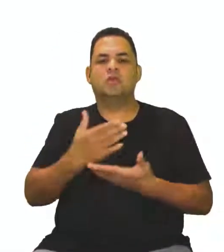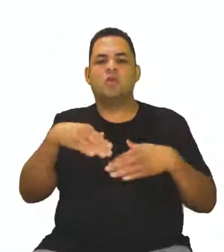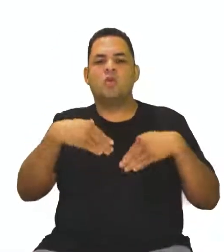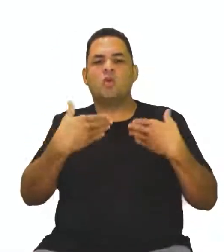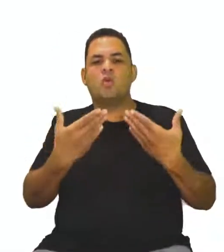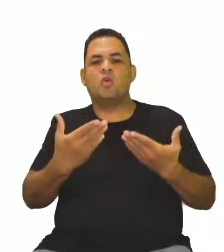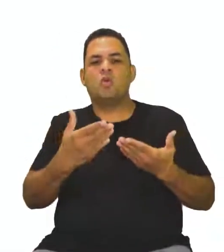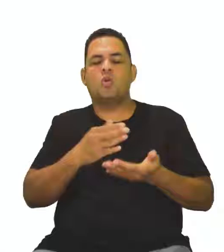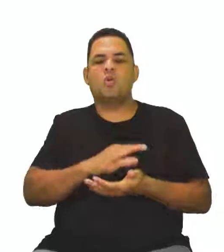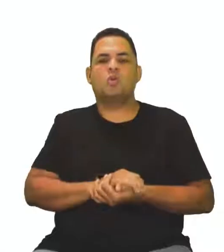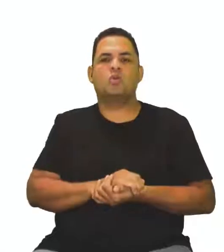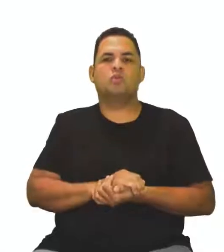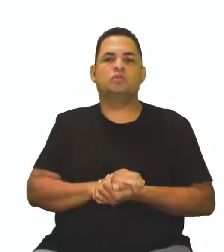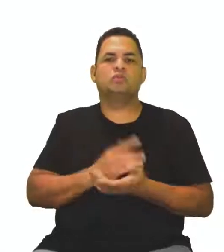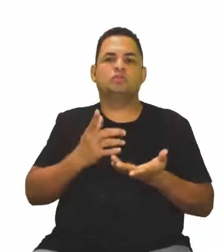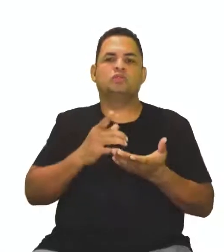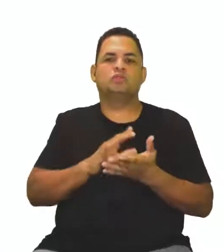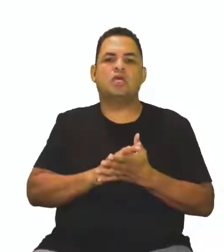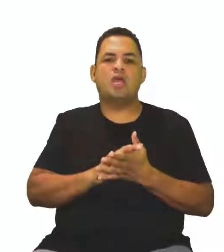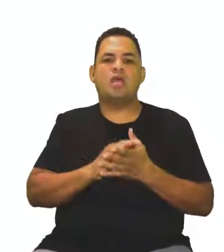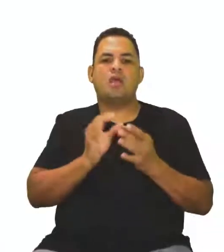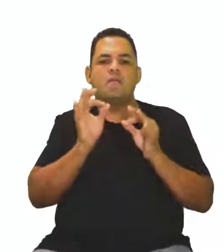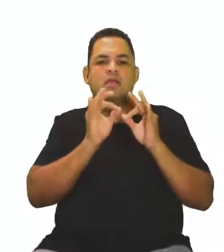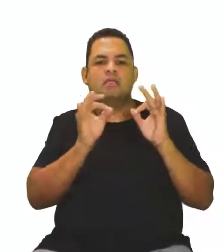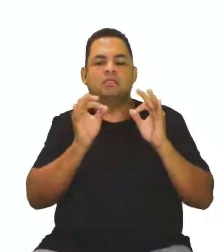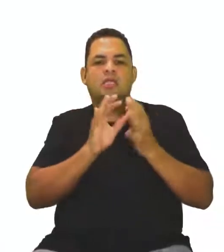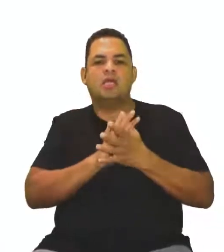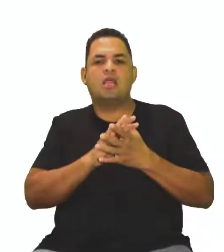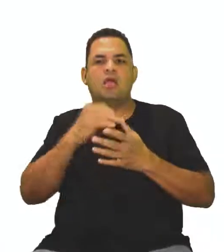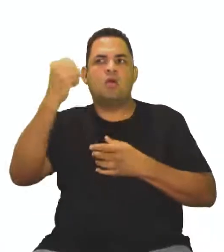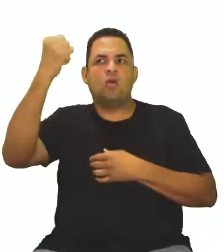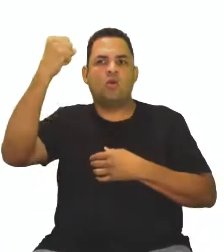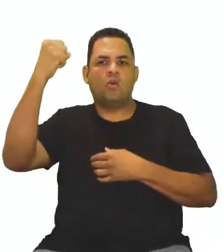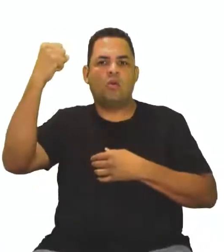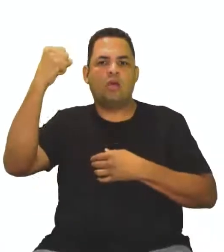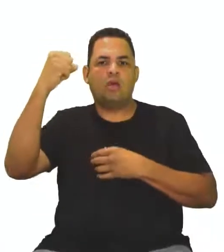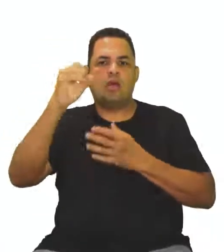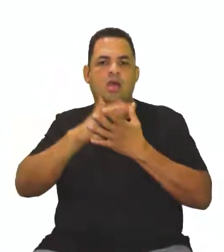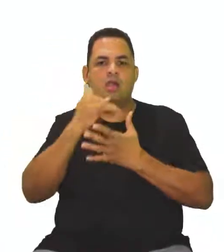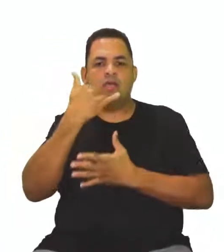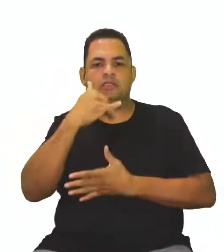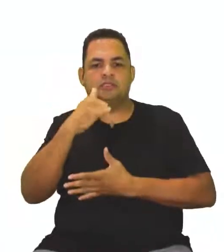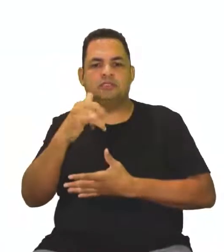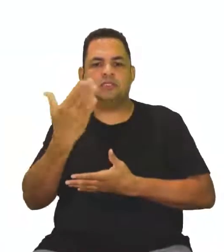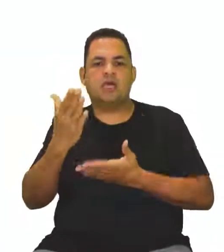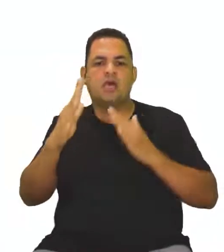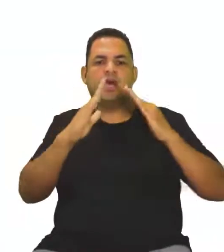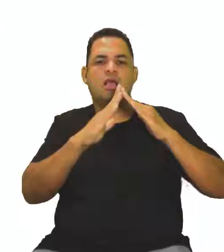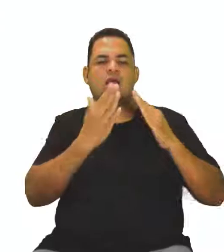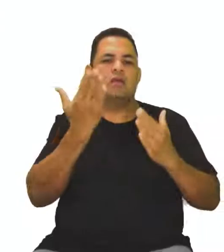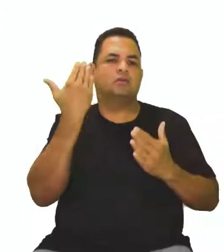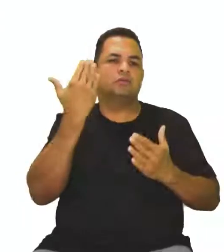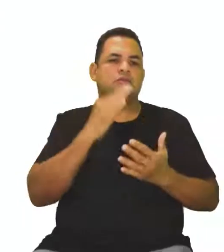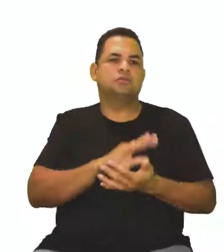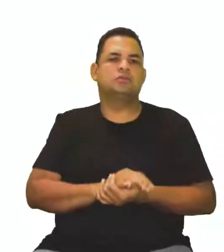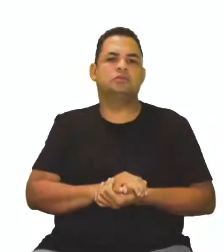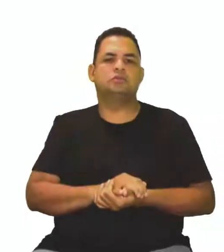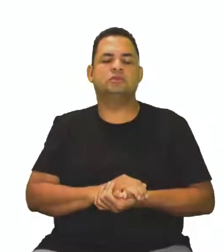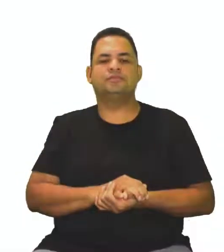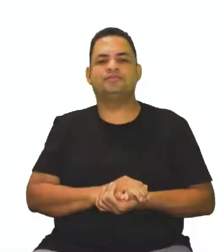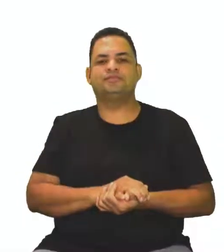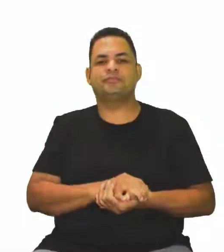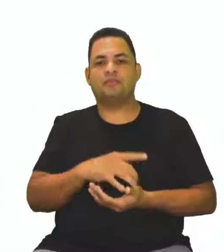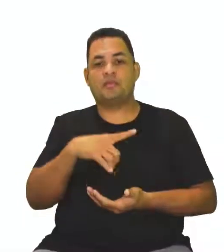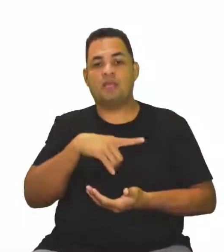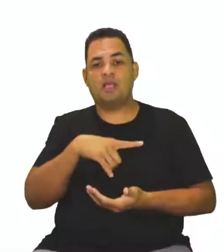vinha a conta elétrica lá para nossa casa, eram feitos de maneira analógica, tá bom? Olha o outro aqui. Esse aqui